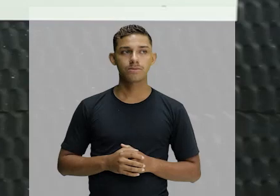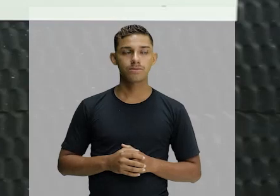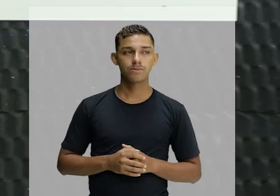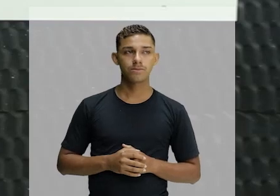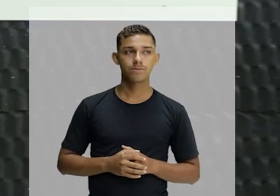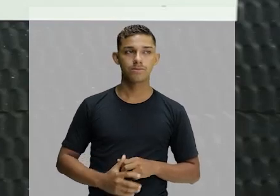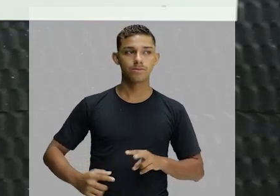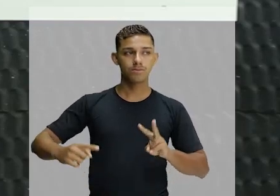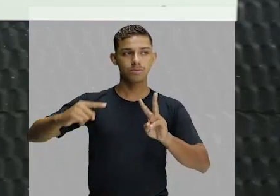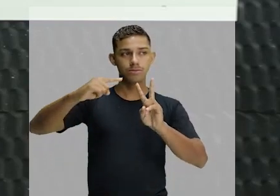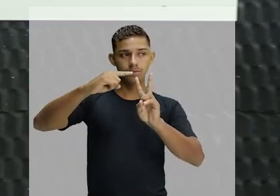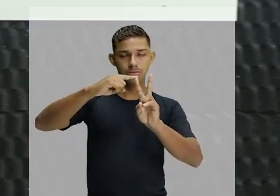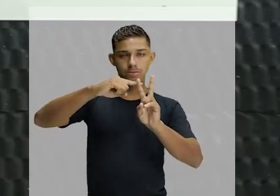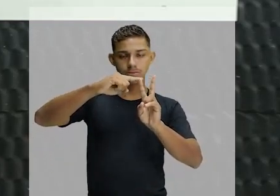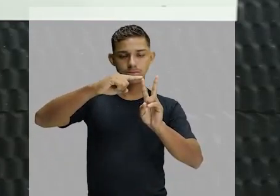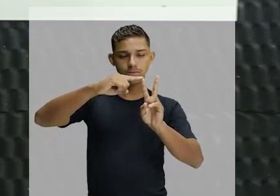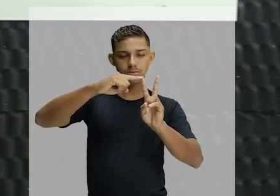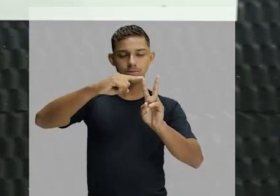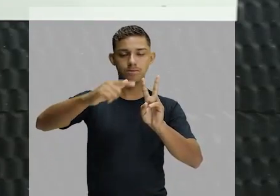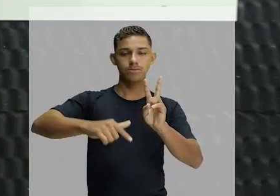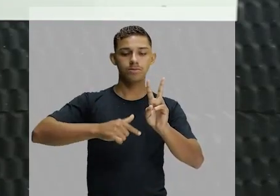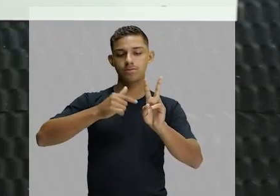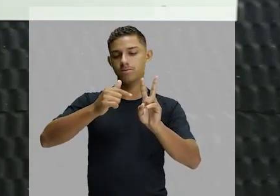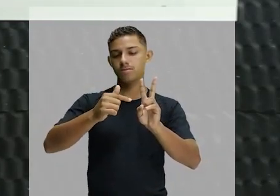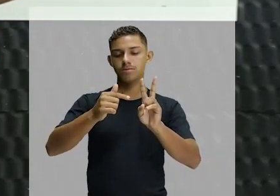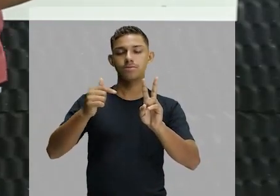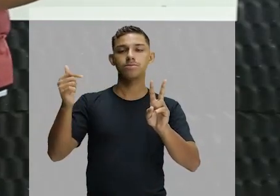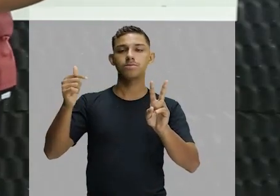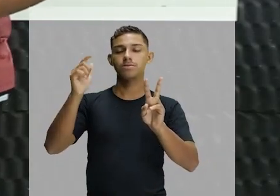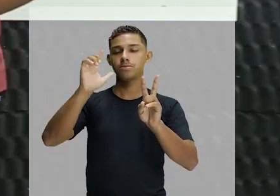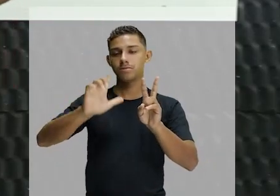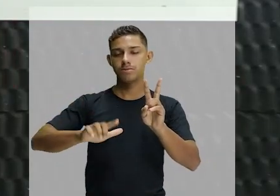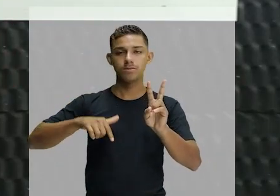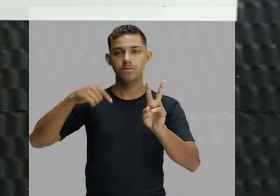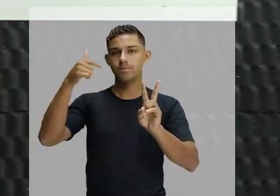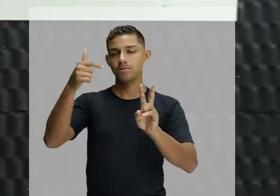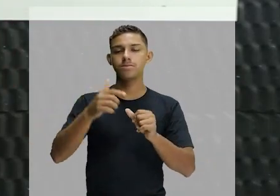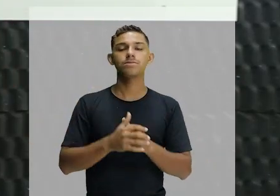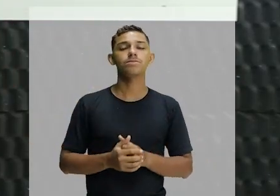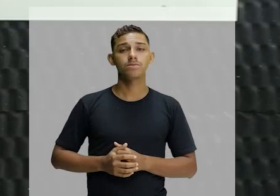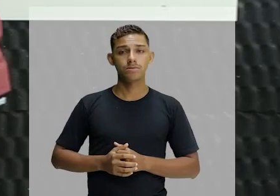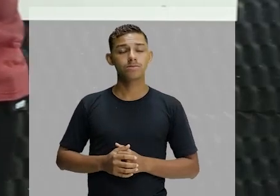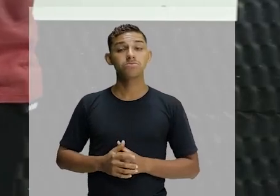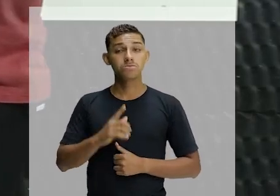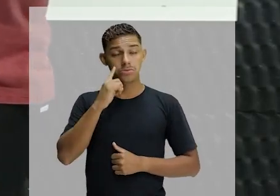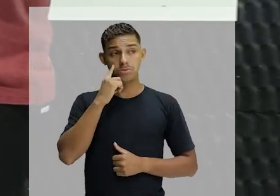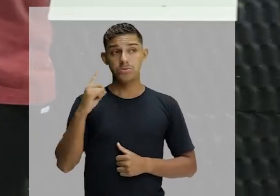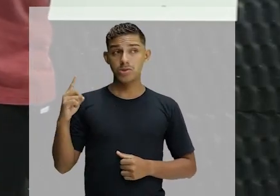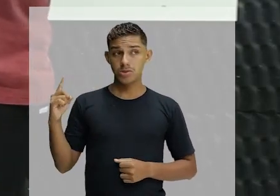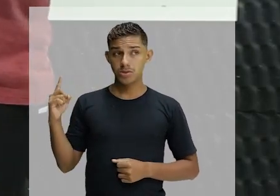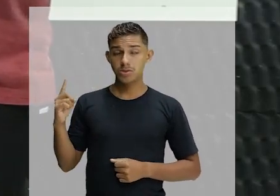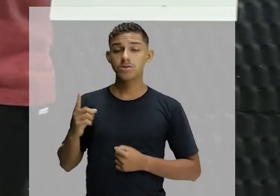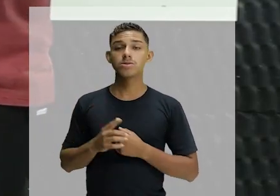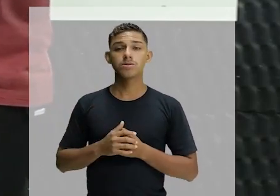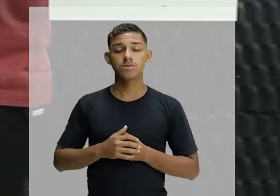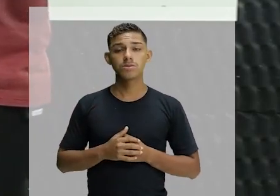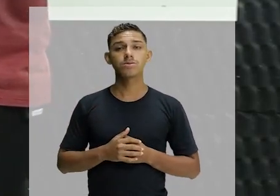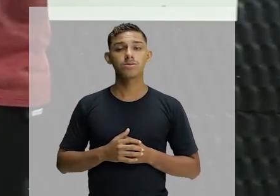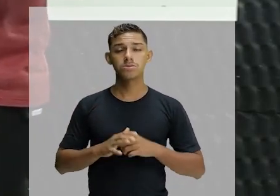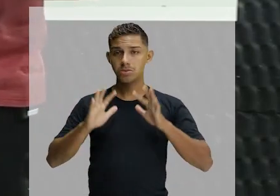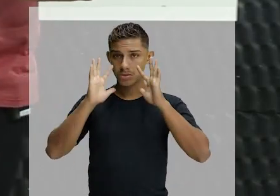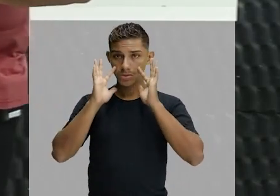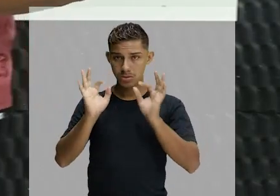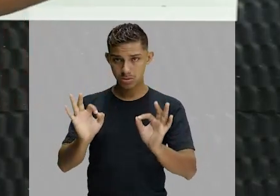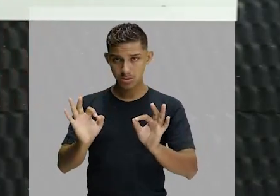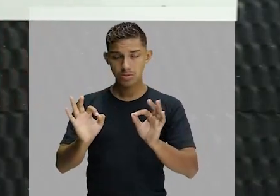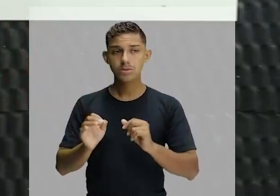quadrado. Certo? Então, só substituir as coordenadas do centro, só atenção com essa questão